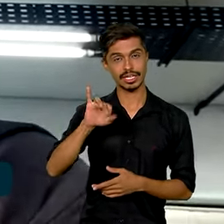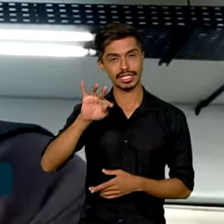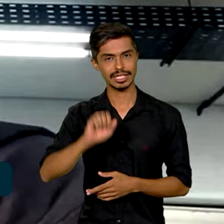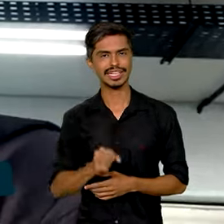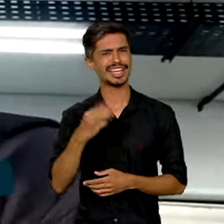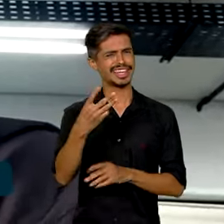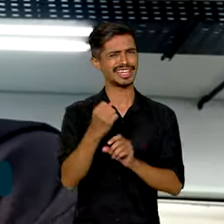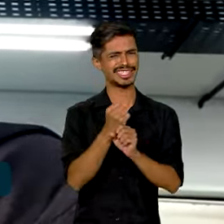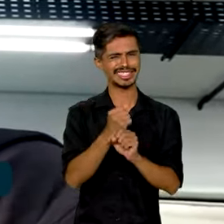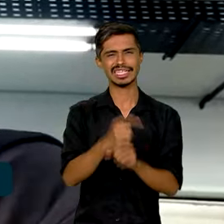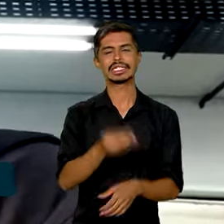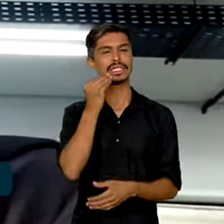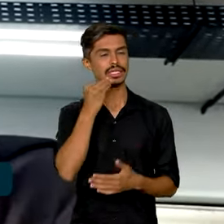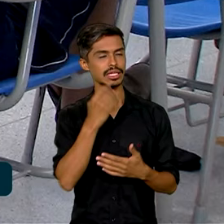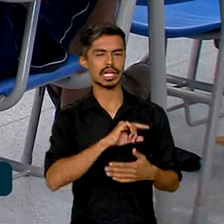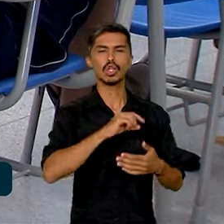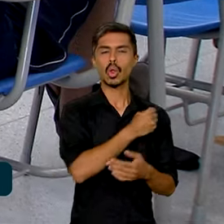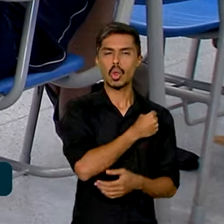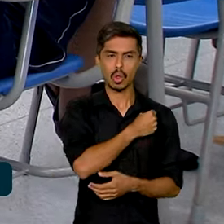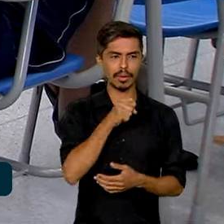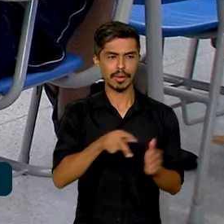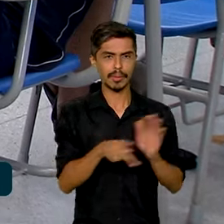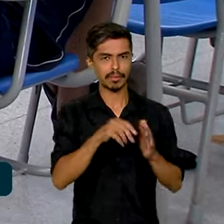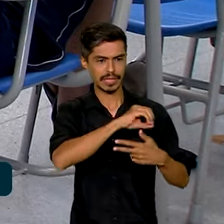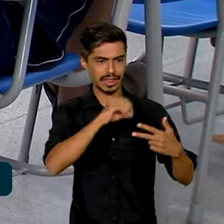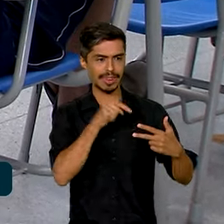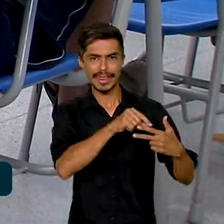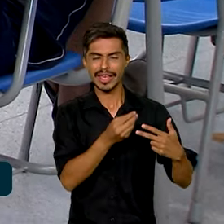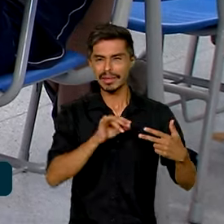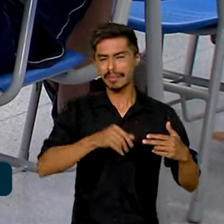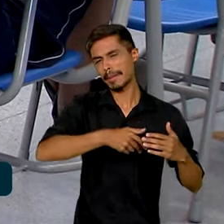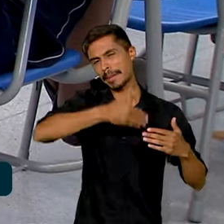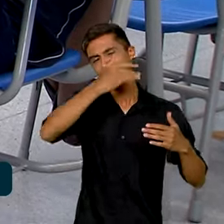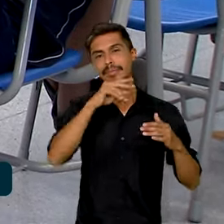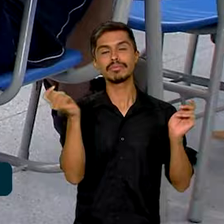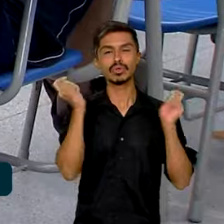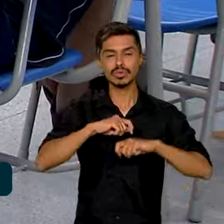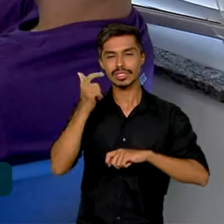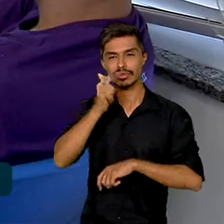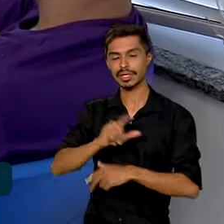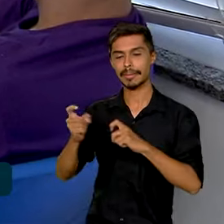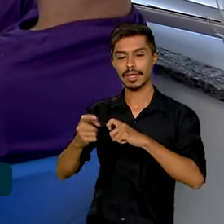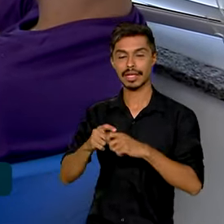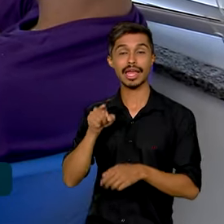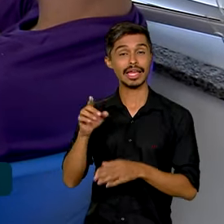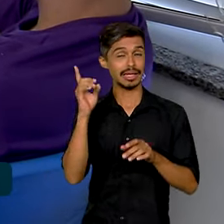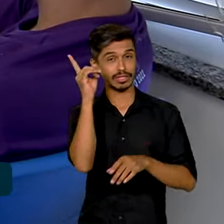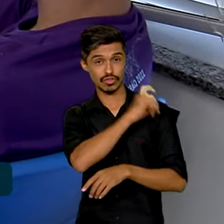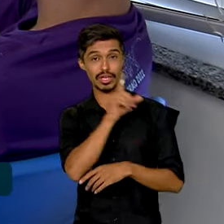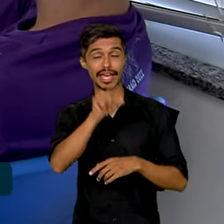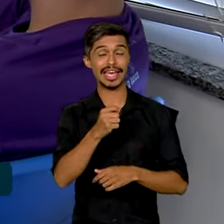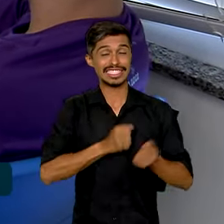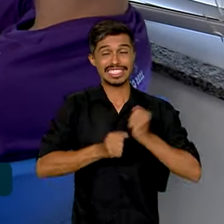3 anos tentando somar pontos para cursar medicina. Na véspera da prova, a maior dificuldade do estudante é tentar lidar